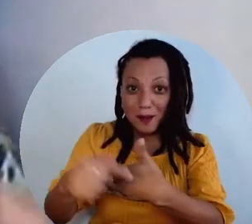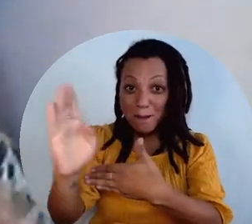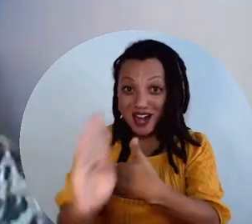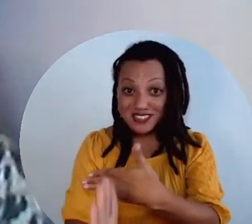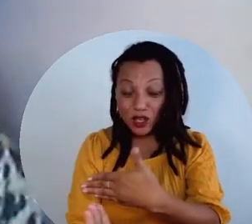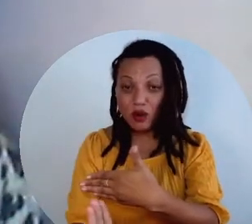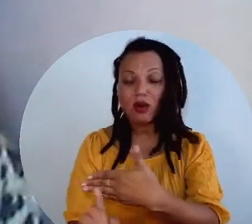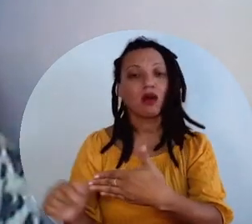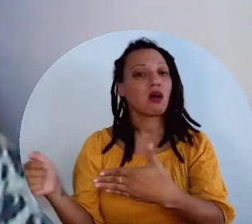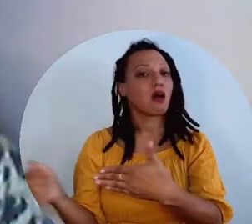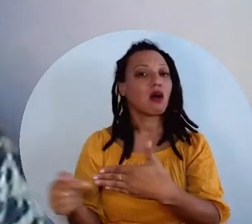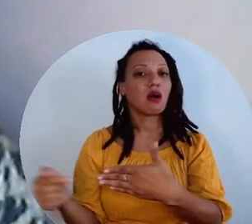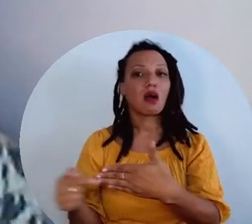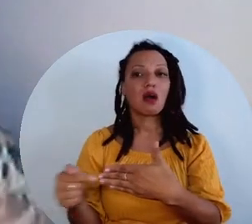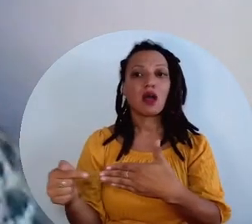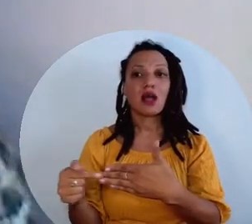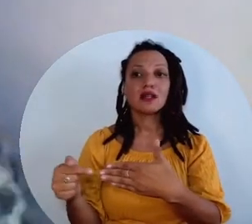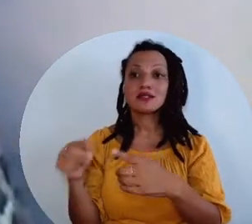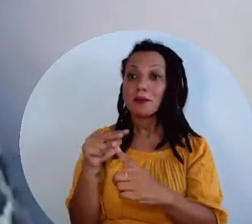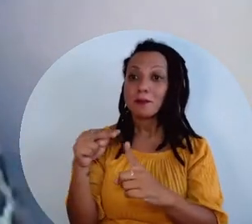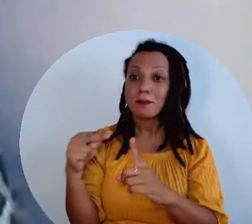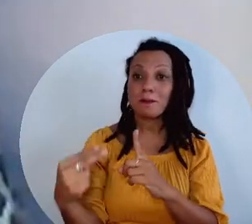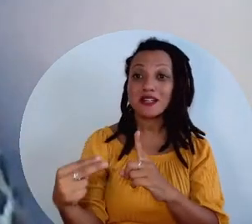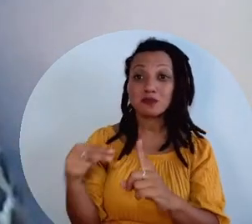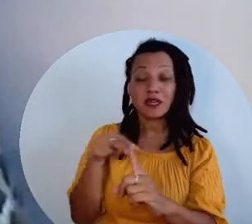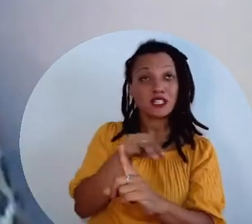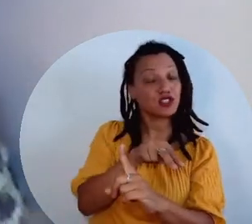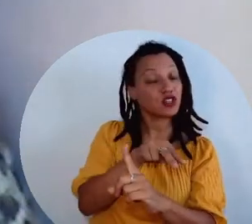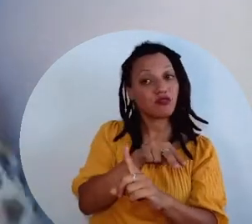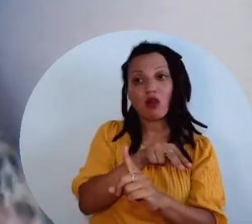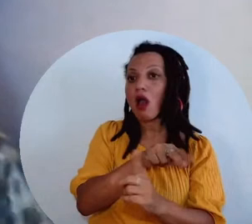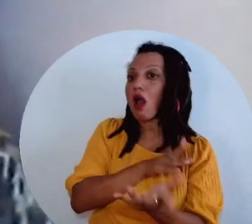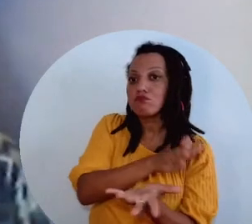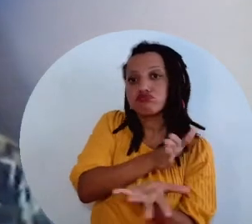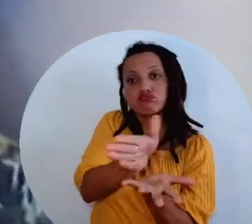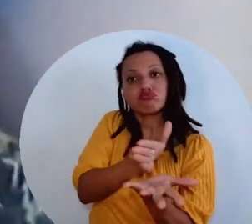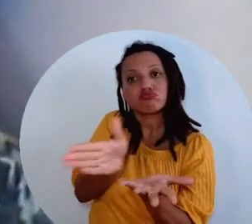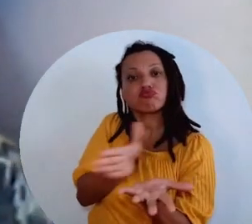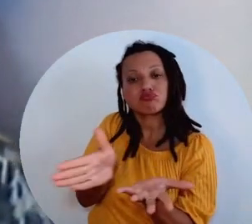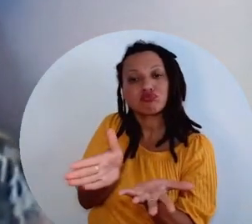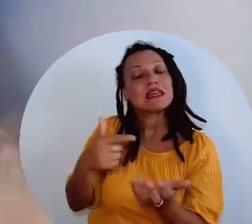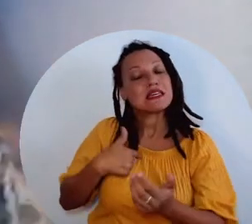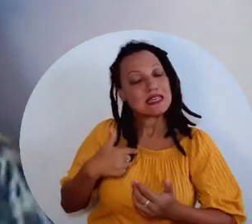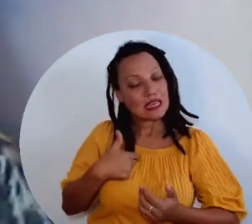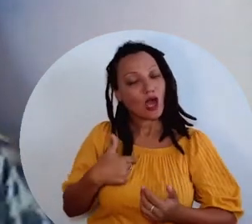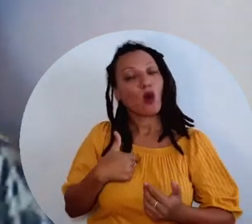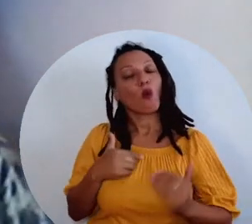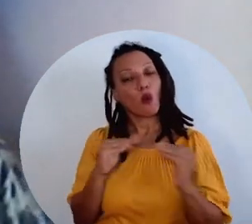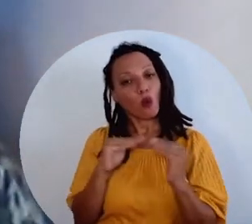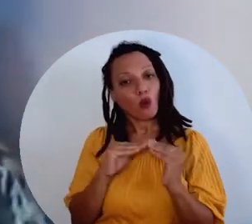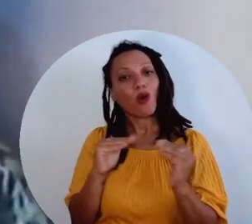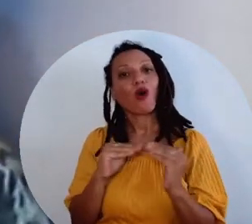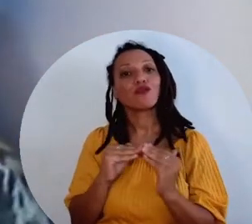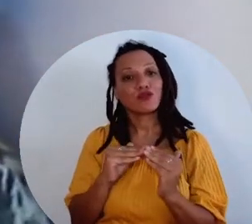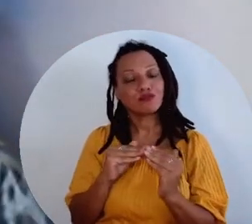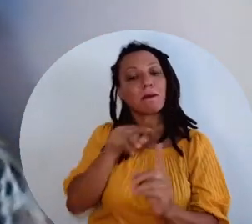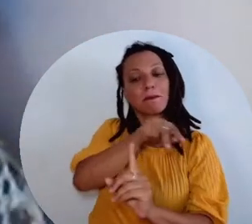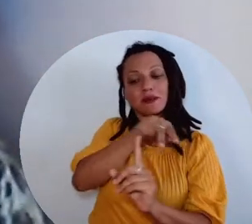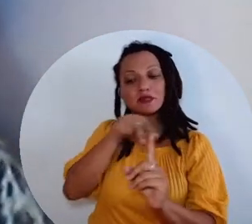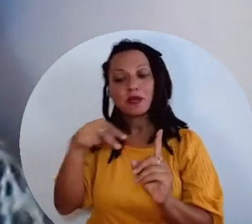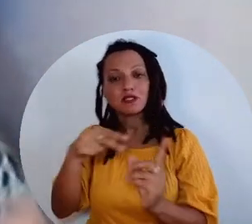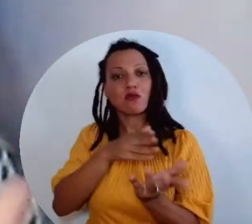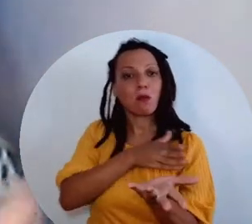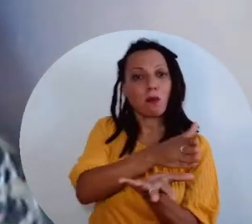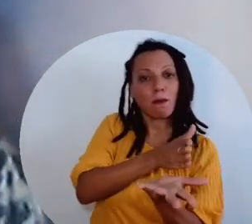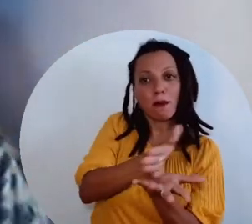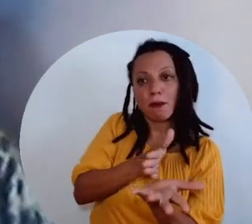afro-brasileira, essa perspectiva ela é alargada, né? E eu sou uma grande defensora dessa perspectiva alargada. Eu